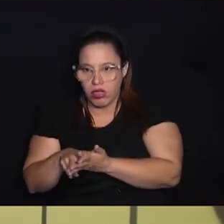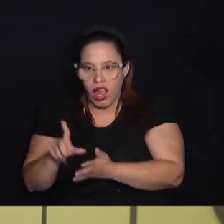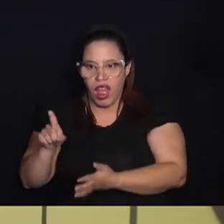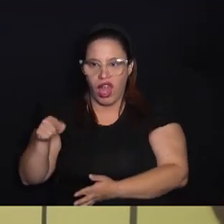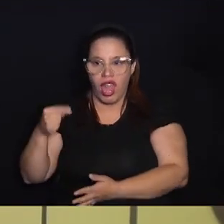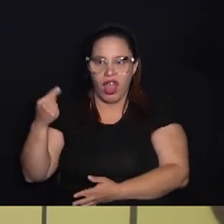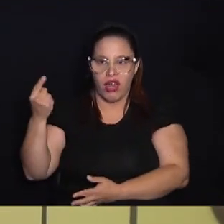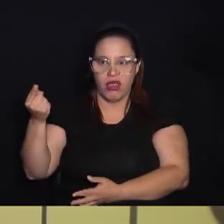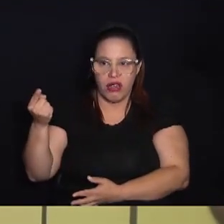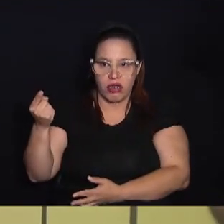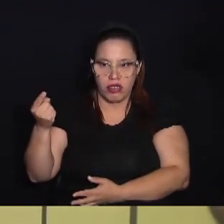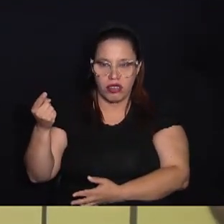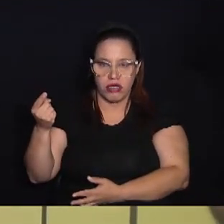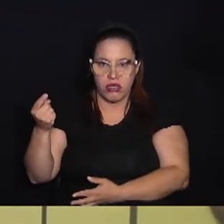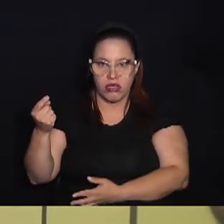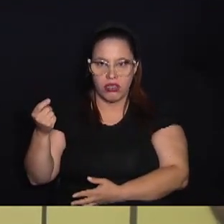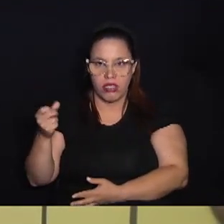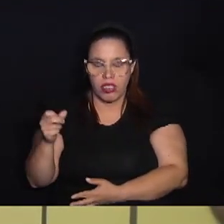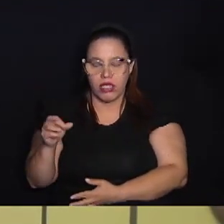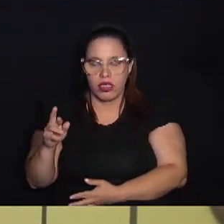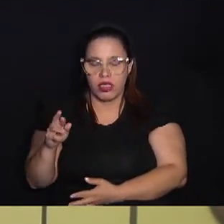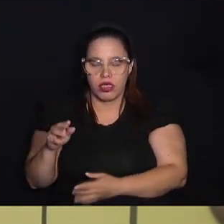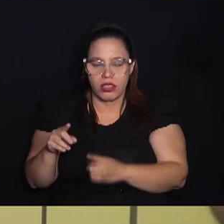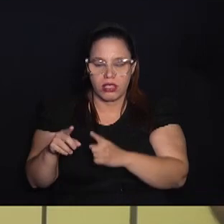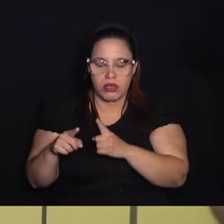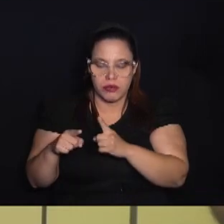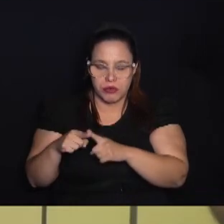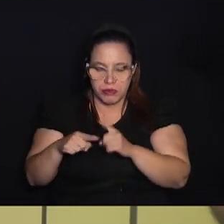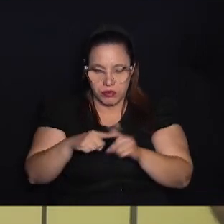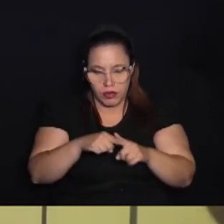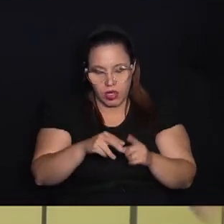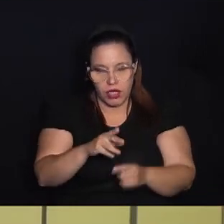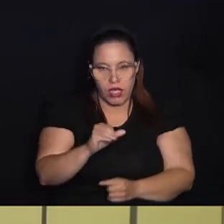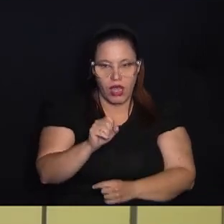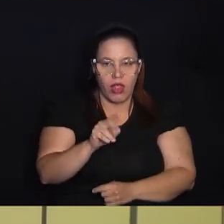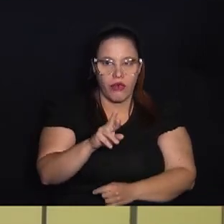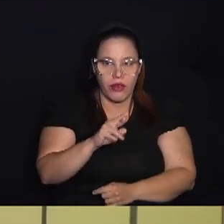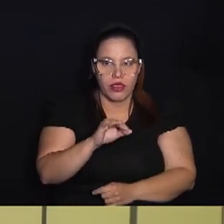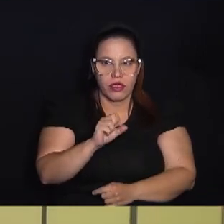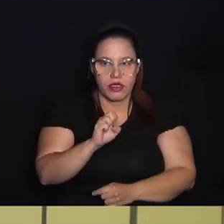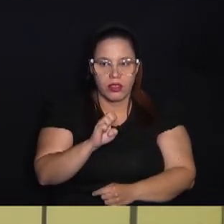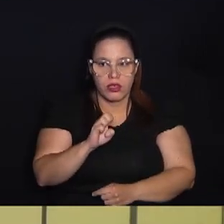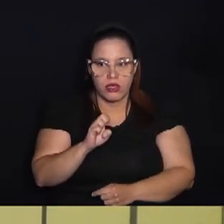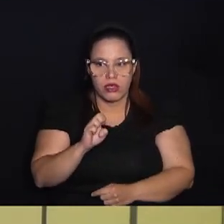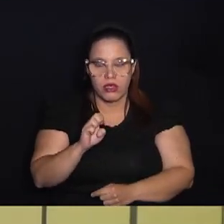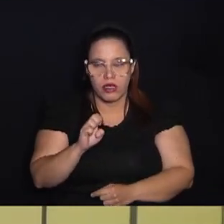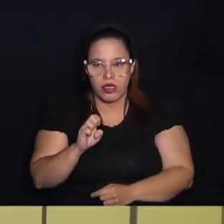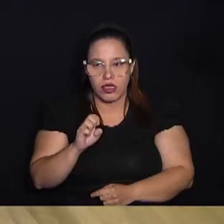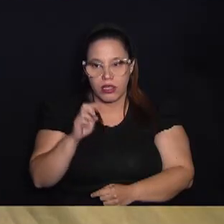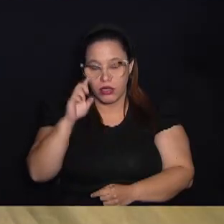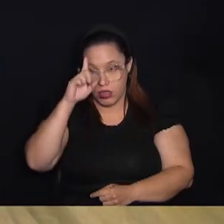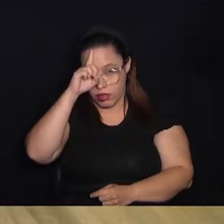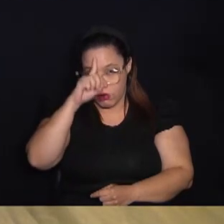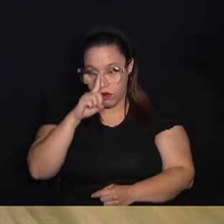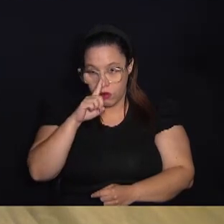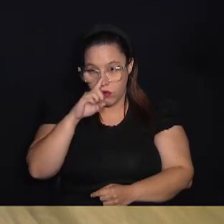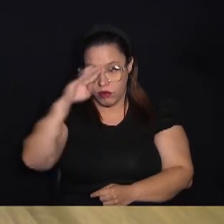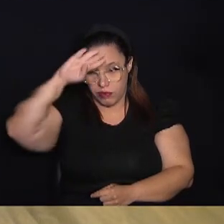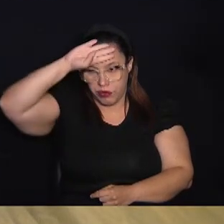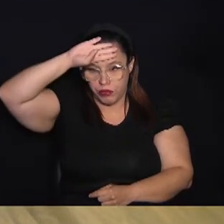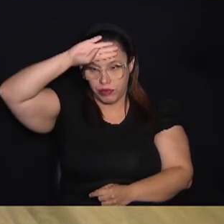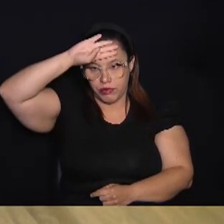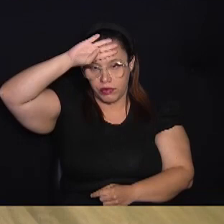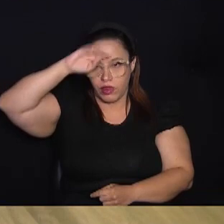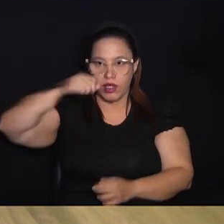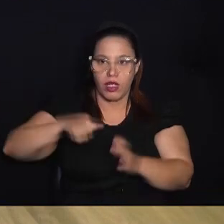cemitério do Fundão que é hoje hoje Cemitério da Saudade né Acho que em período da F amar verade antecede Campinas tem esse